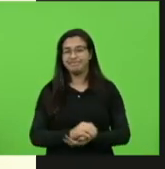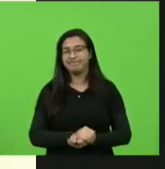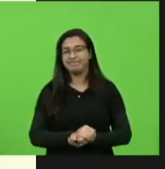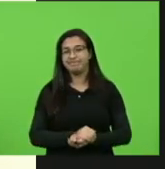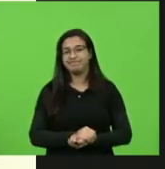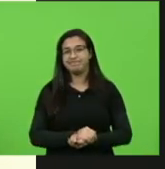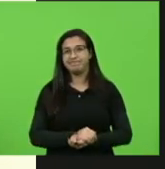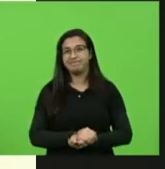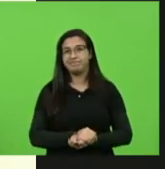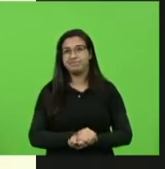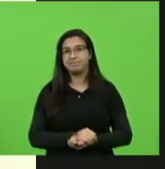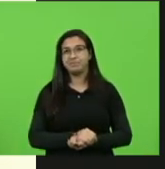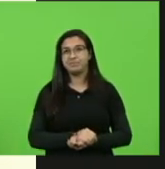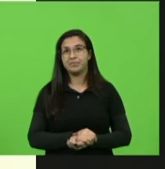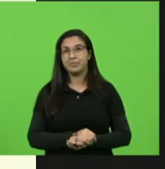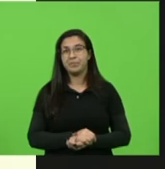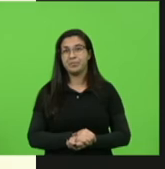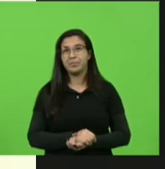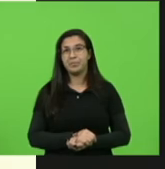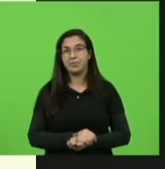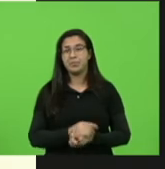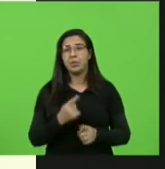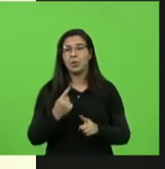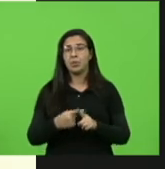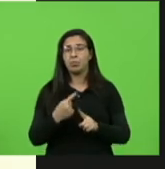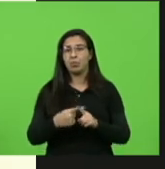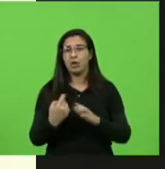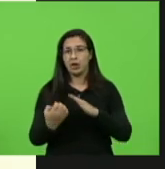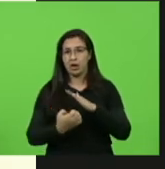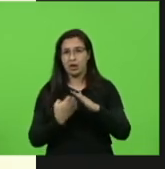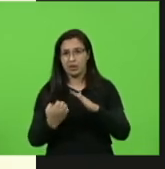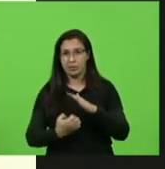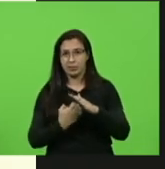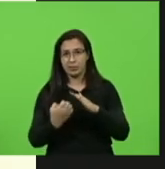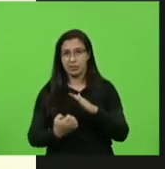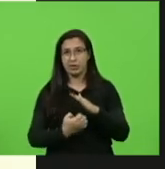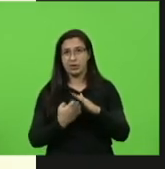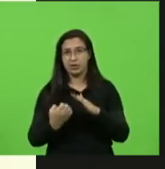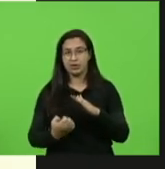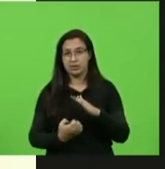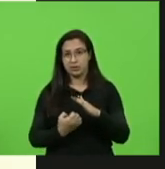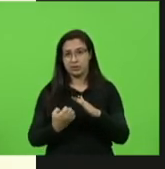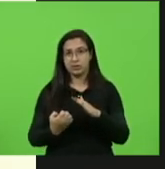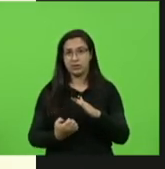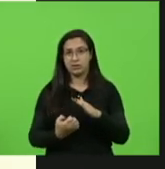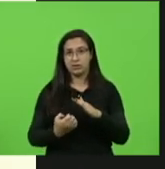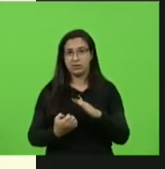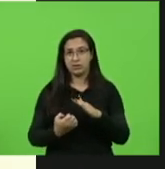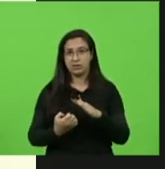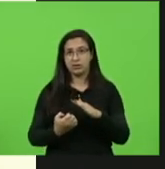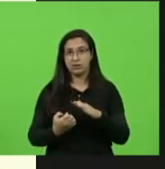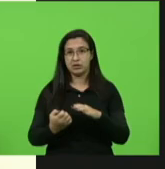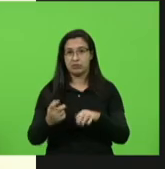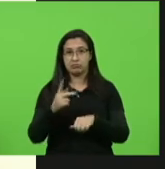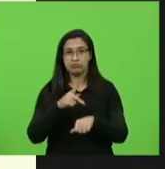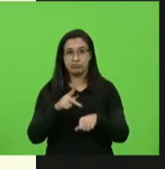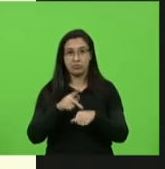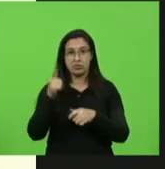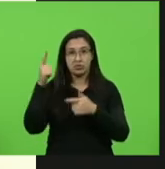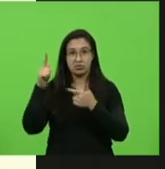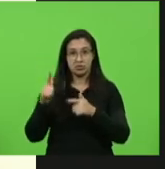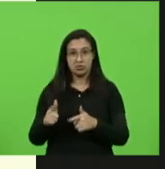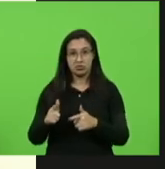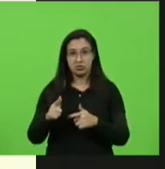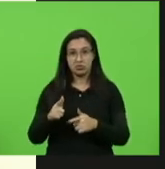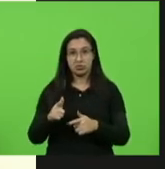Excelência, por que, que empresas com recall internacional se recusaram a apresentar